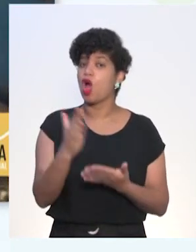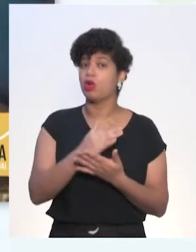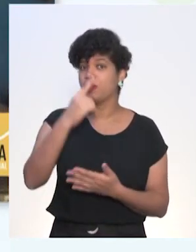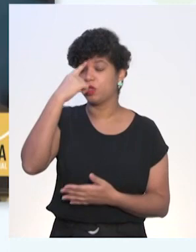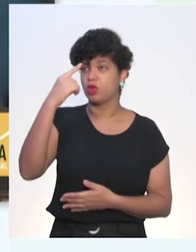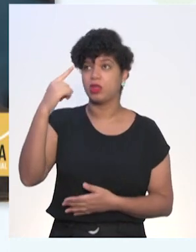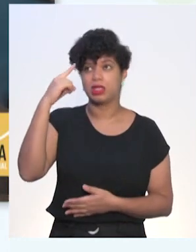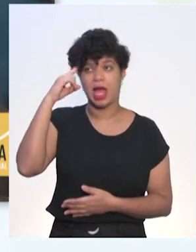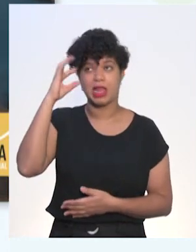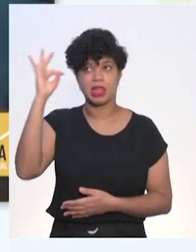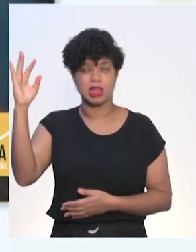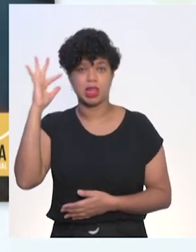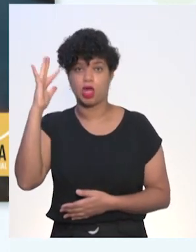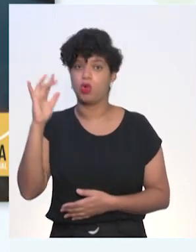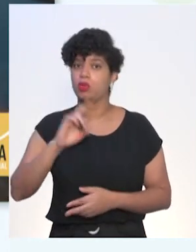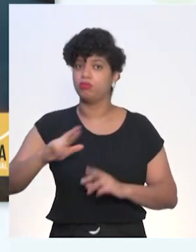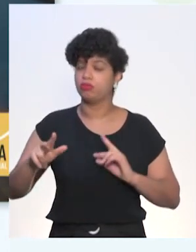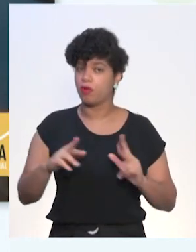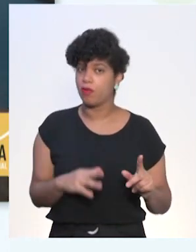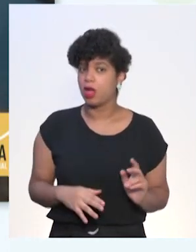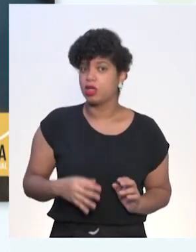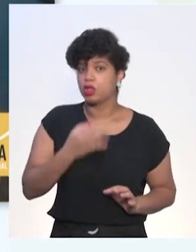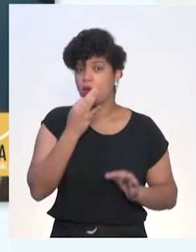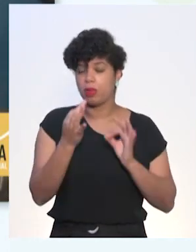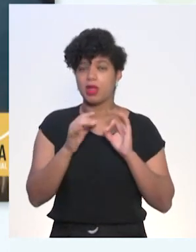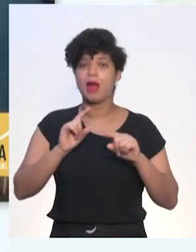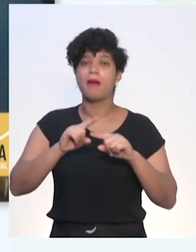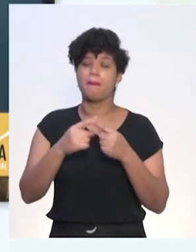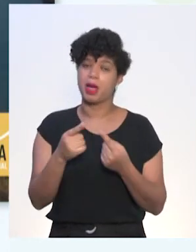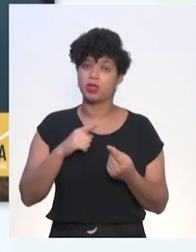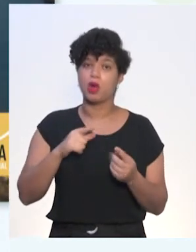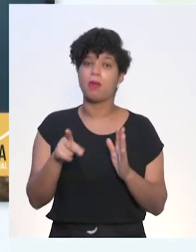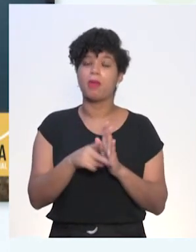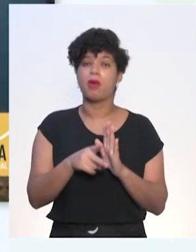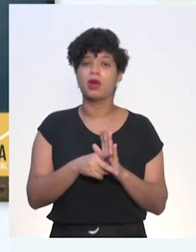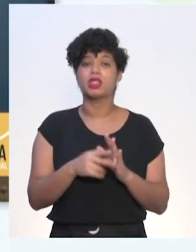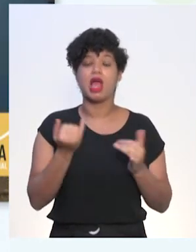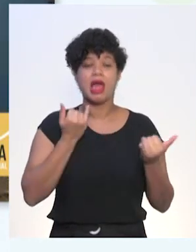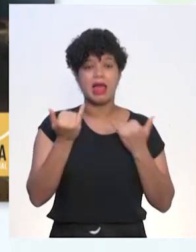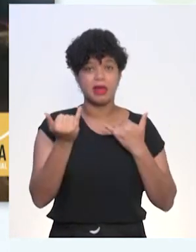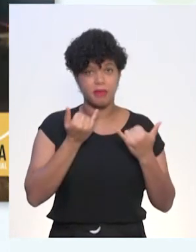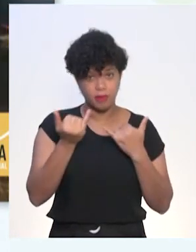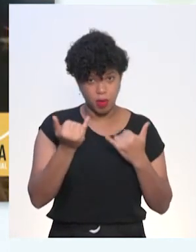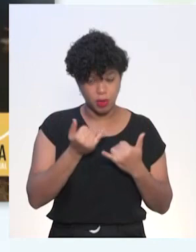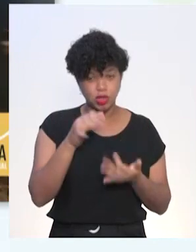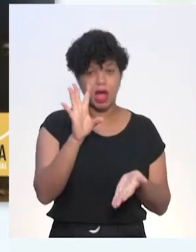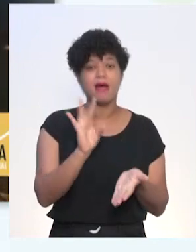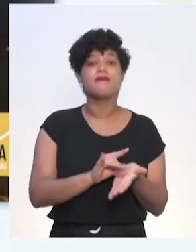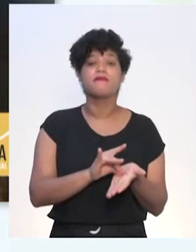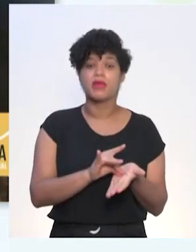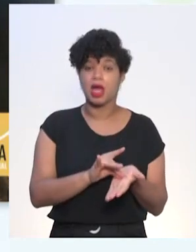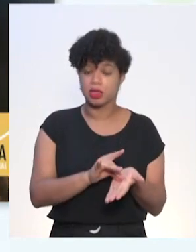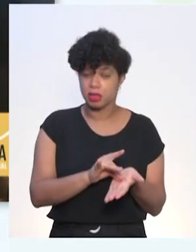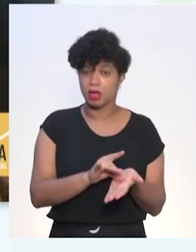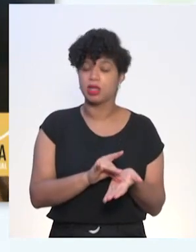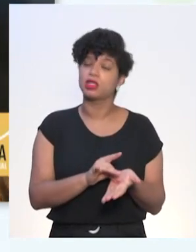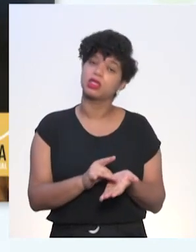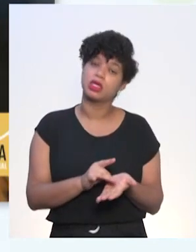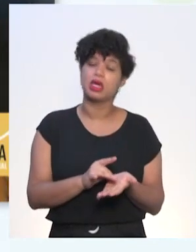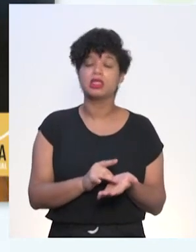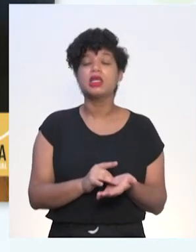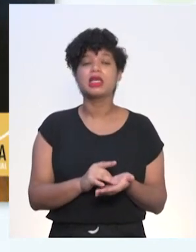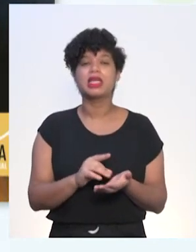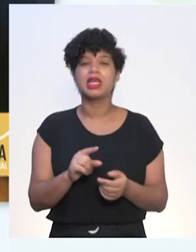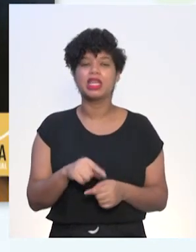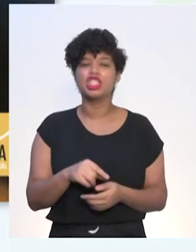teorias muitos boatos né mas o que consta nas nas informações oficiais indicam que